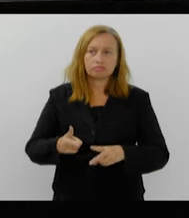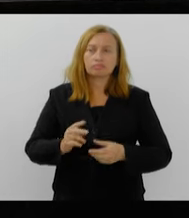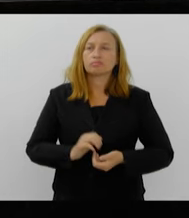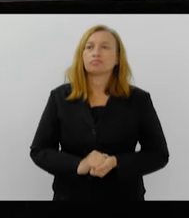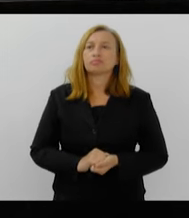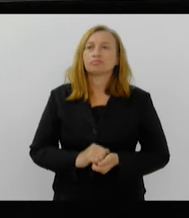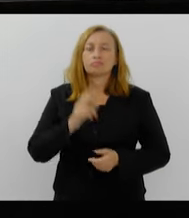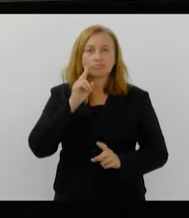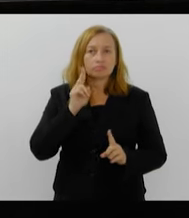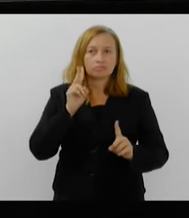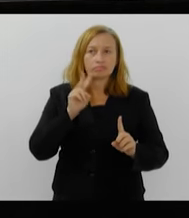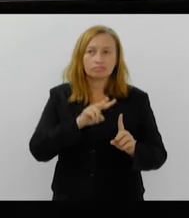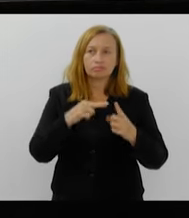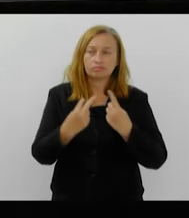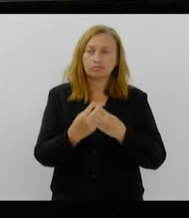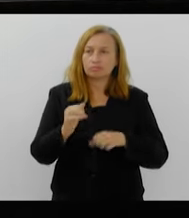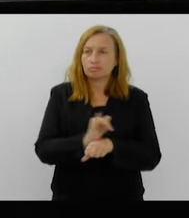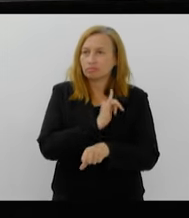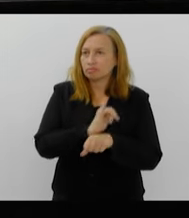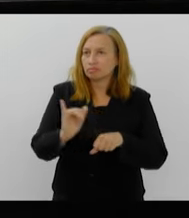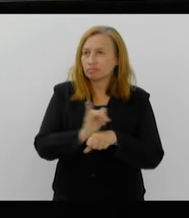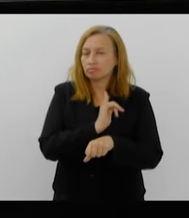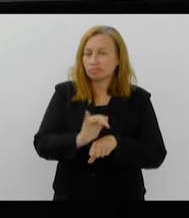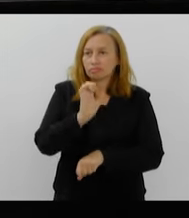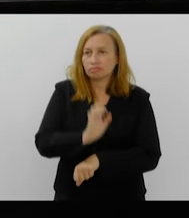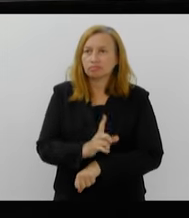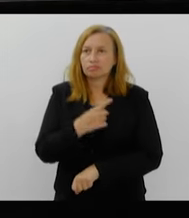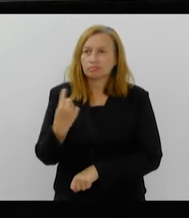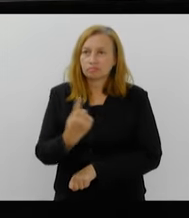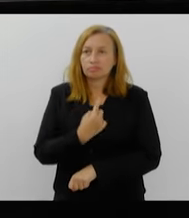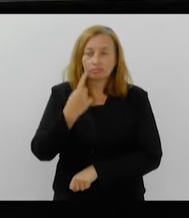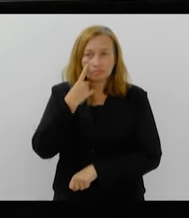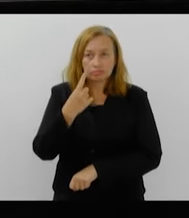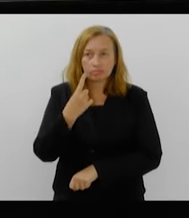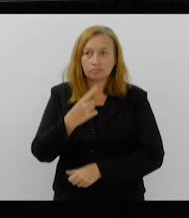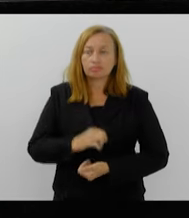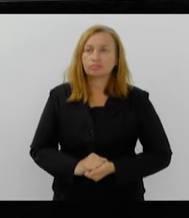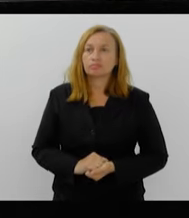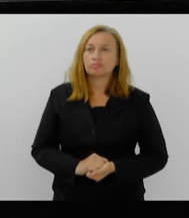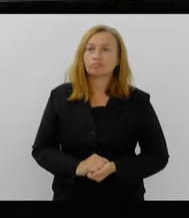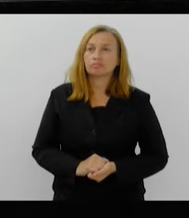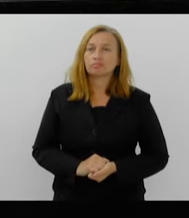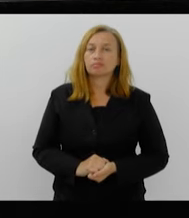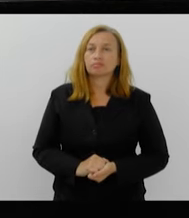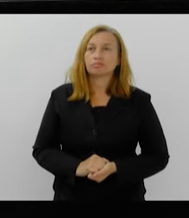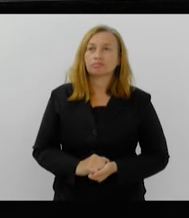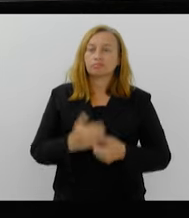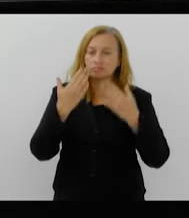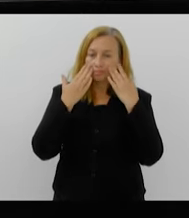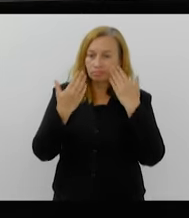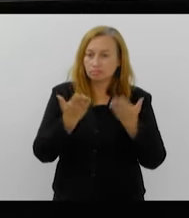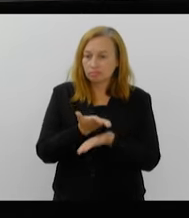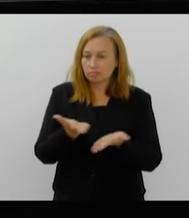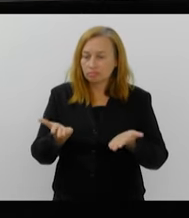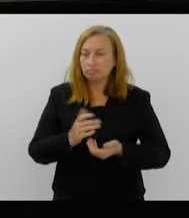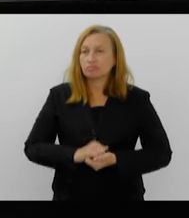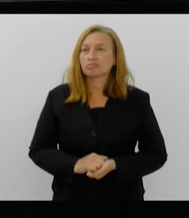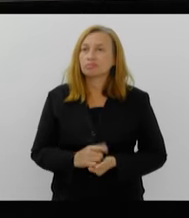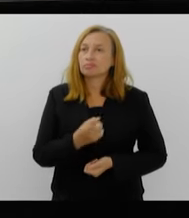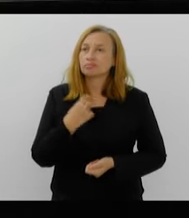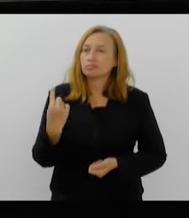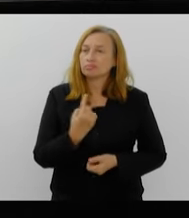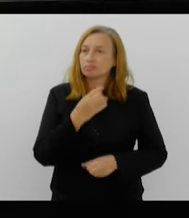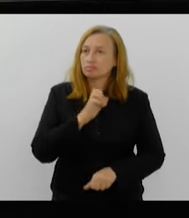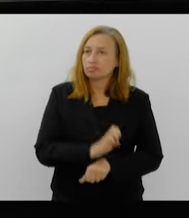ponto de vista estratégico para o nosso estado, nós vemos esse escárnio aqui apresentado. Nós, que somos o